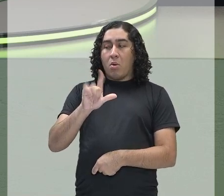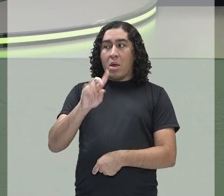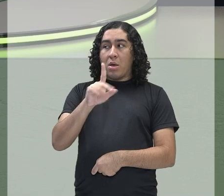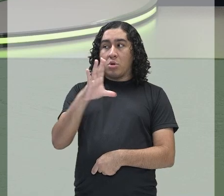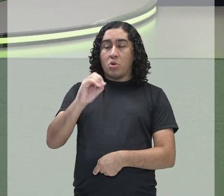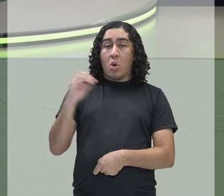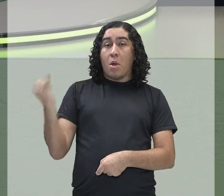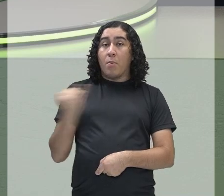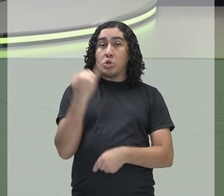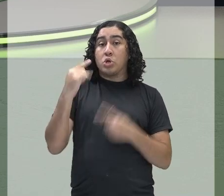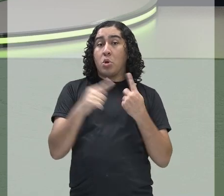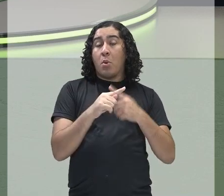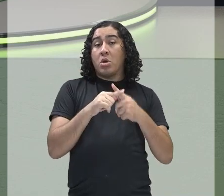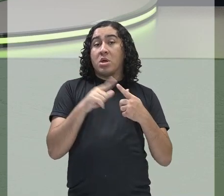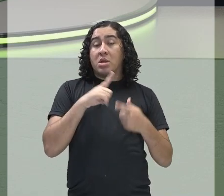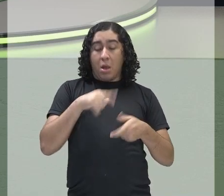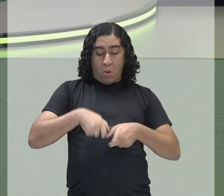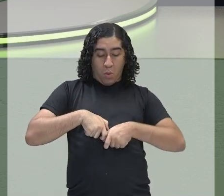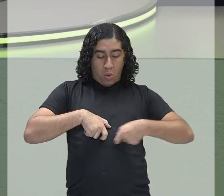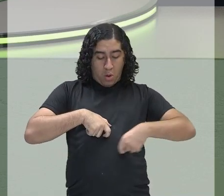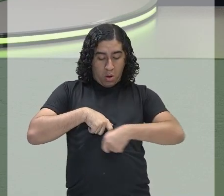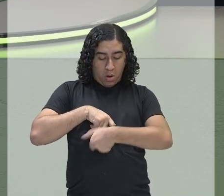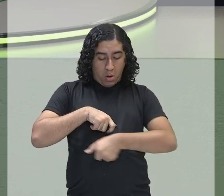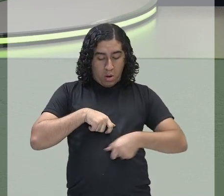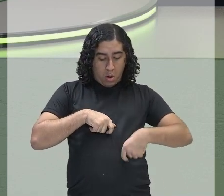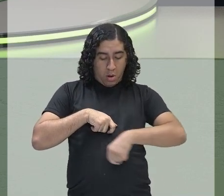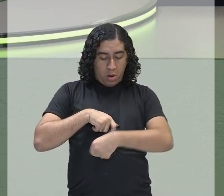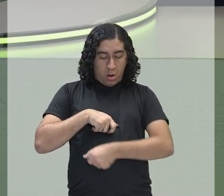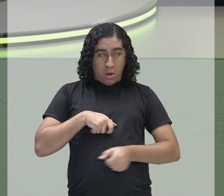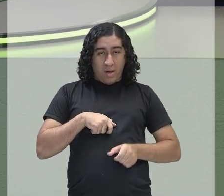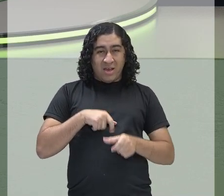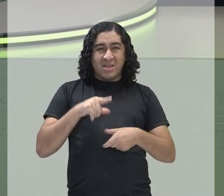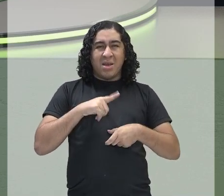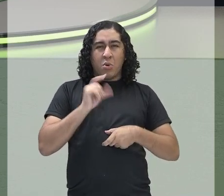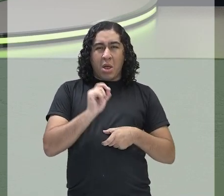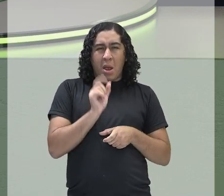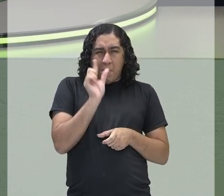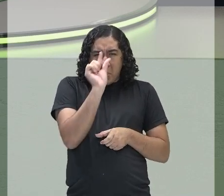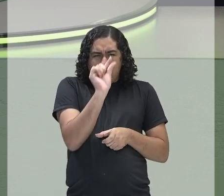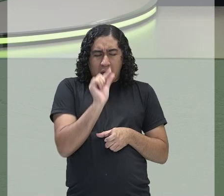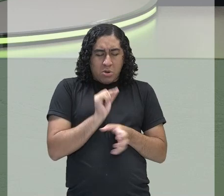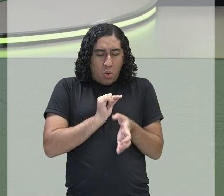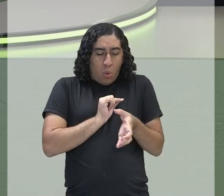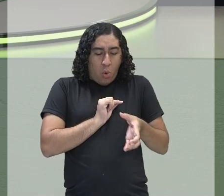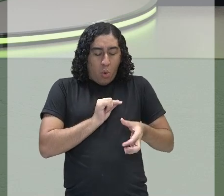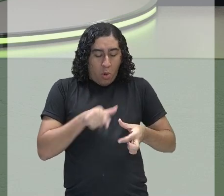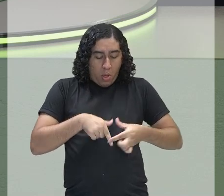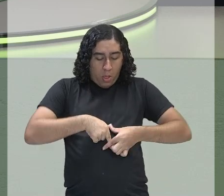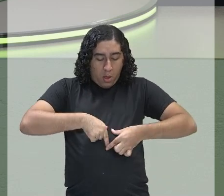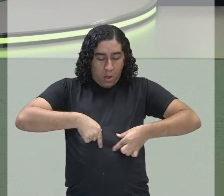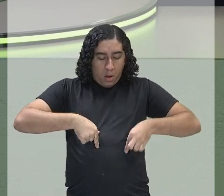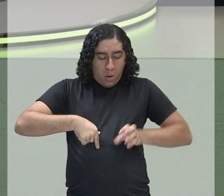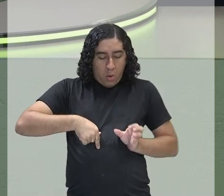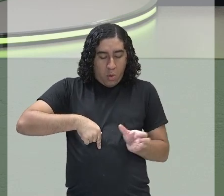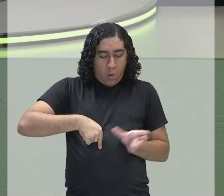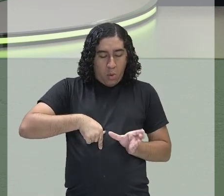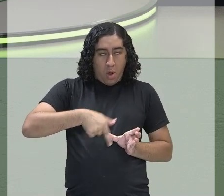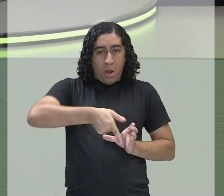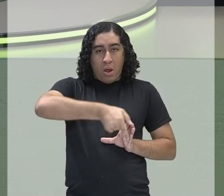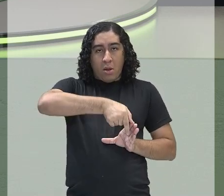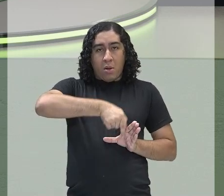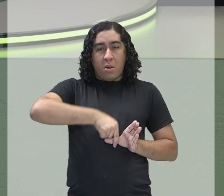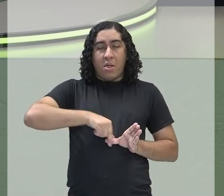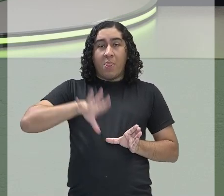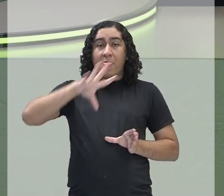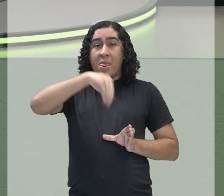ali microvilosidades. Microvilosidades são estruturas bem pequenininhas, onde existe uma grande